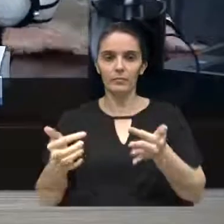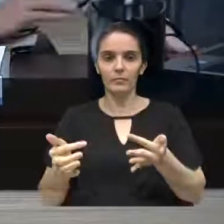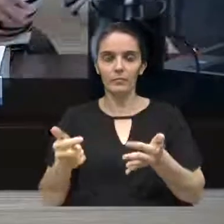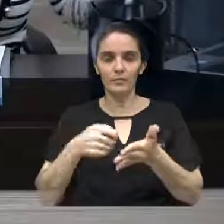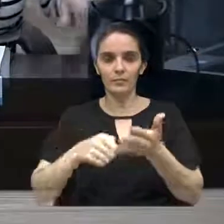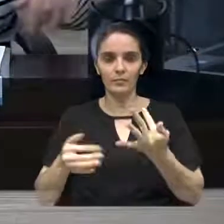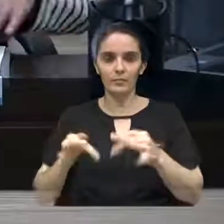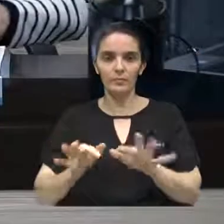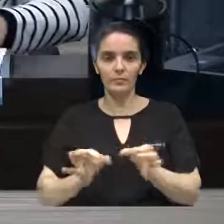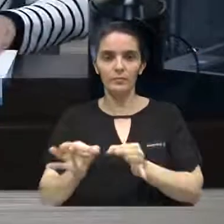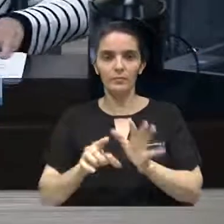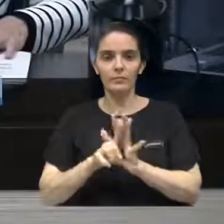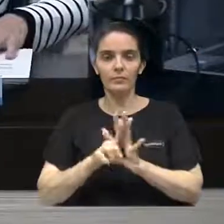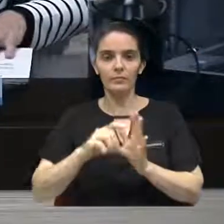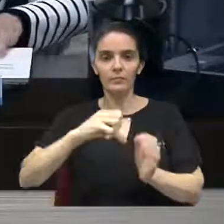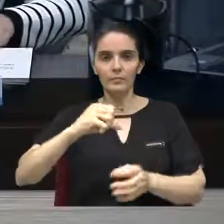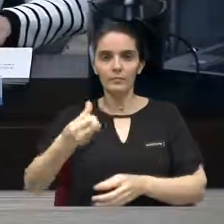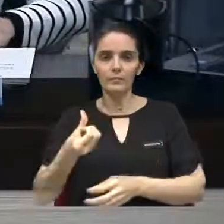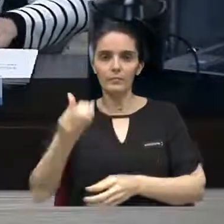do projeto de lei